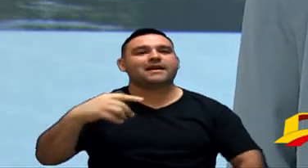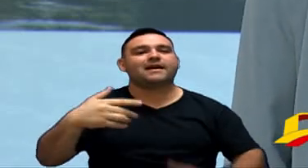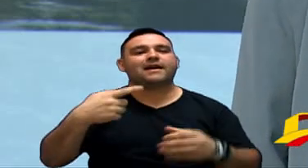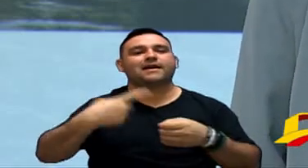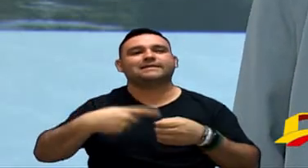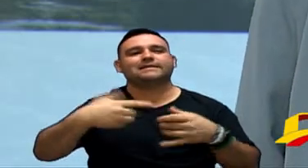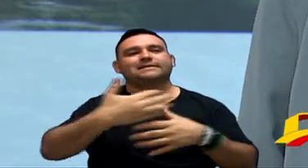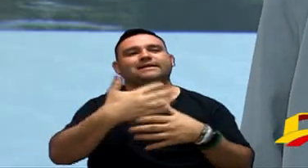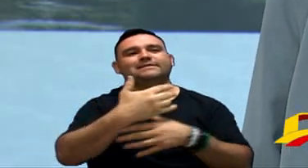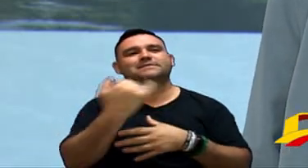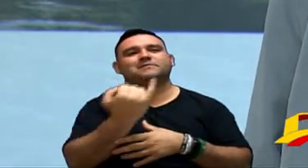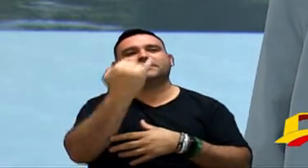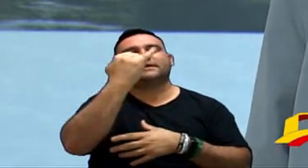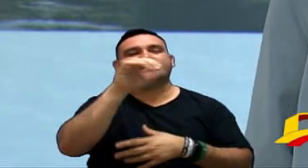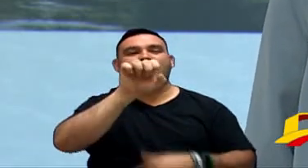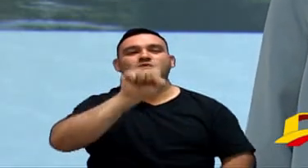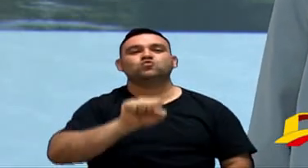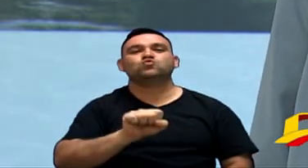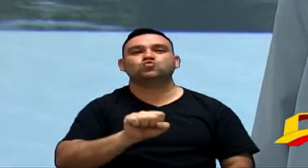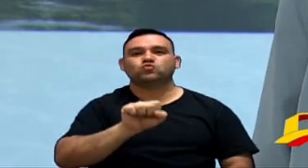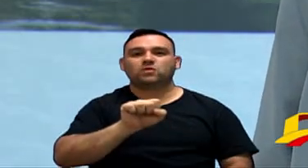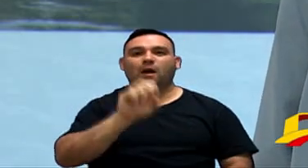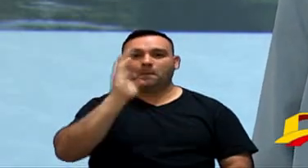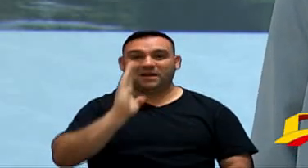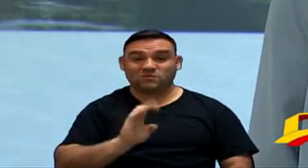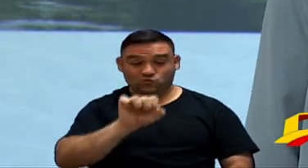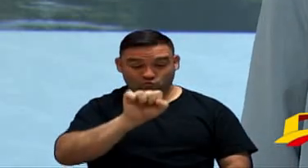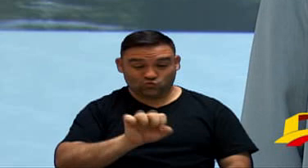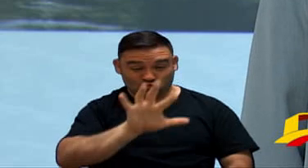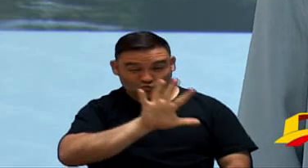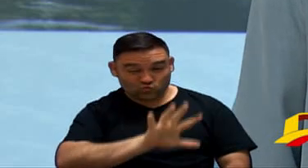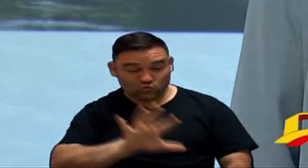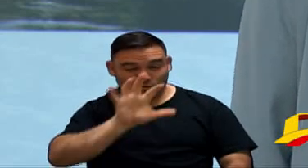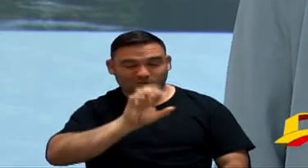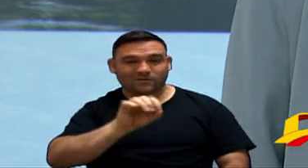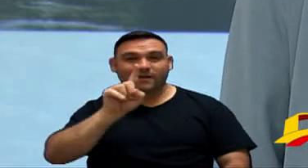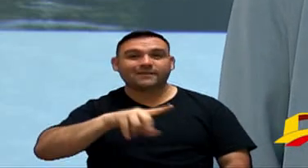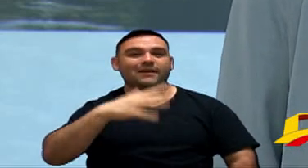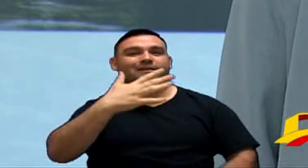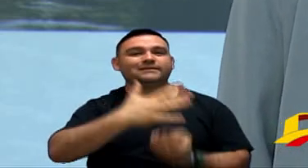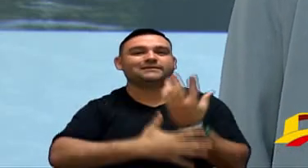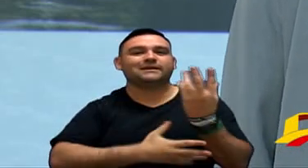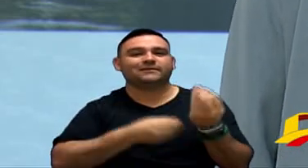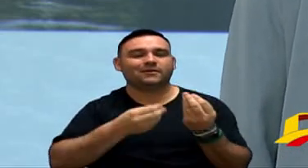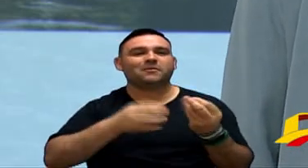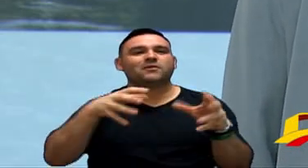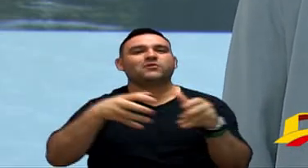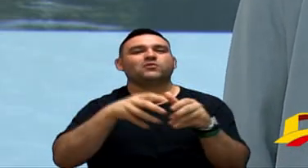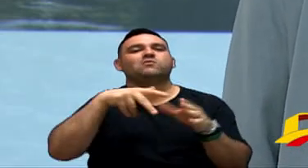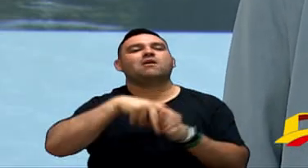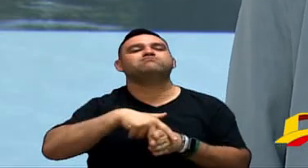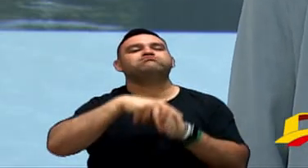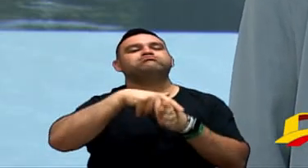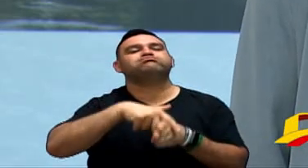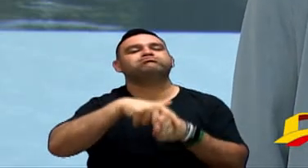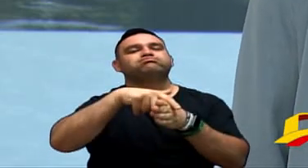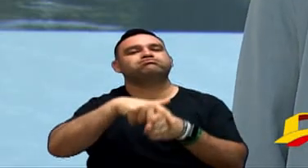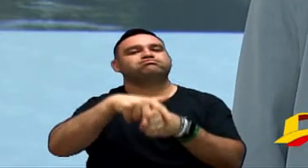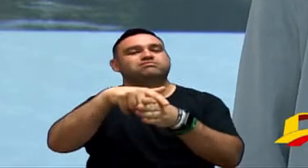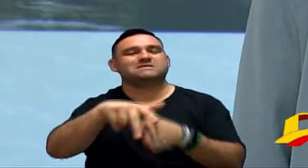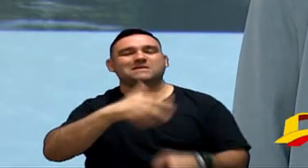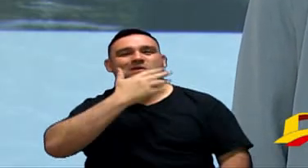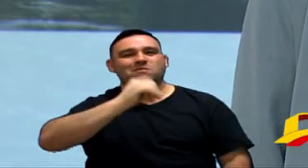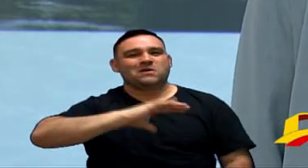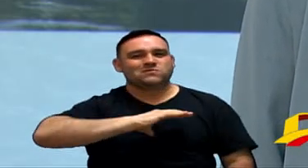cidades mais importantes aqui do Sudoeste do Sul do Brasil foram plantadas por esses guerreiros esses